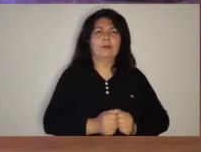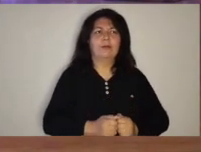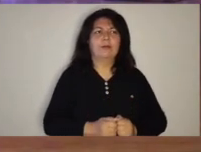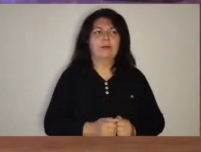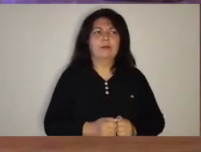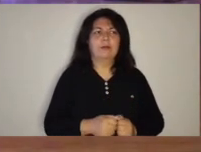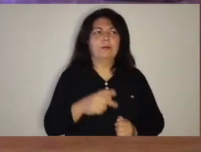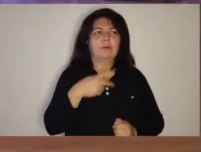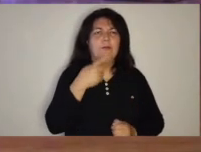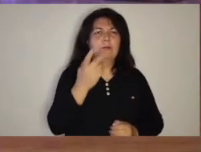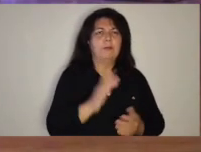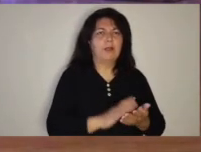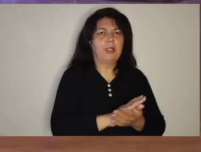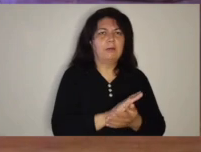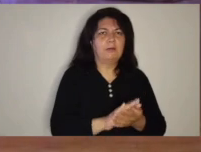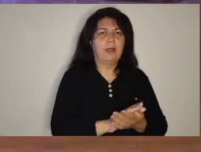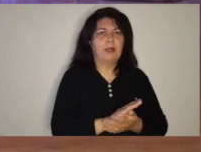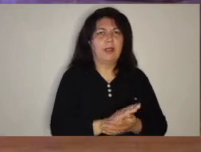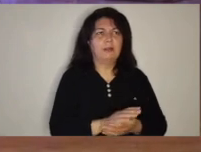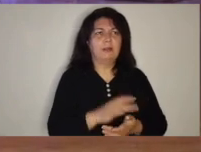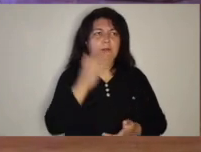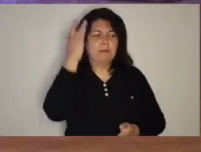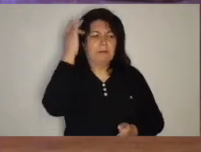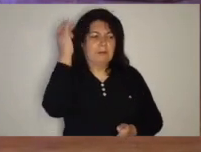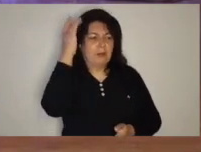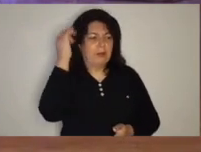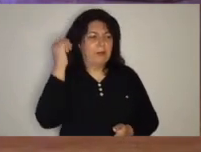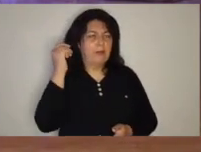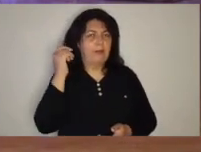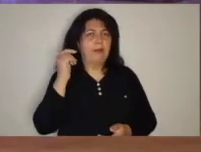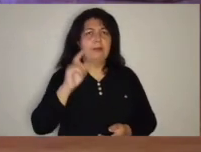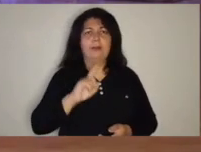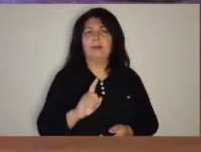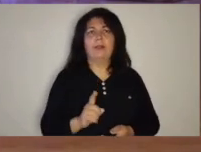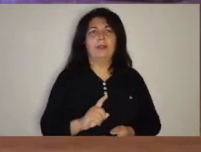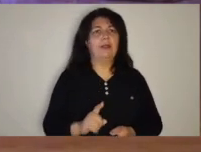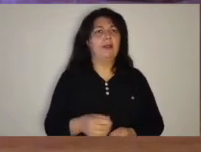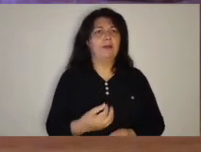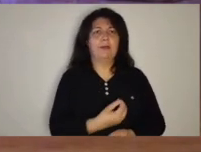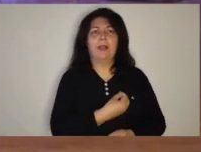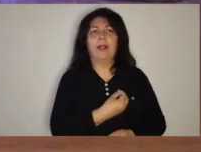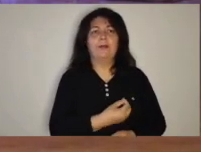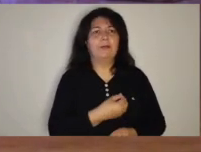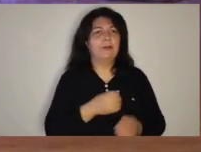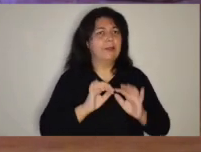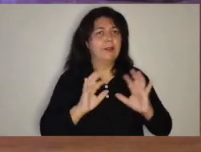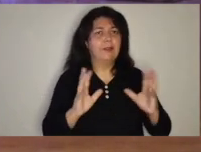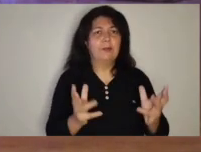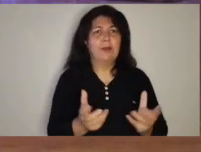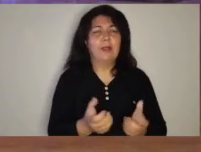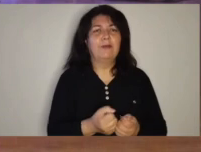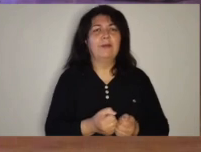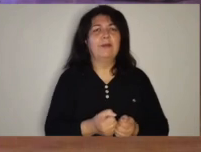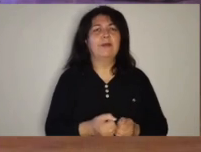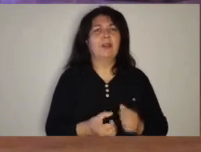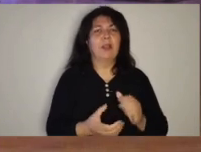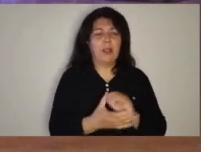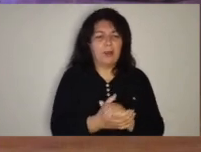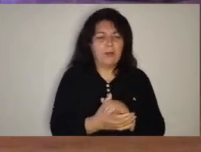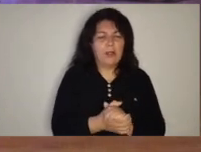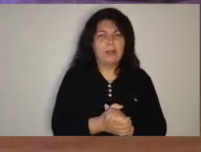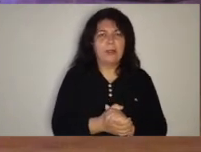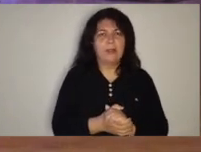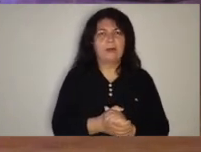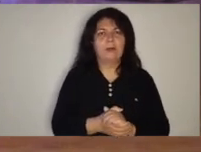comigo. Eu falo, ai meu pai. Irmãos, não! Eu tenho que viver uma vida o